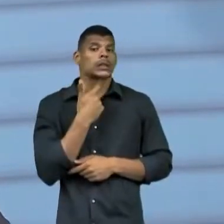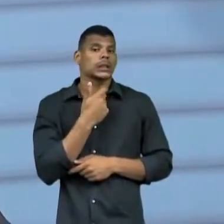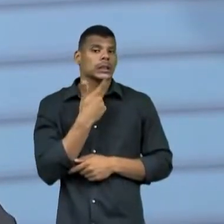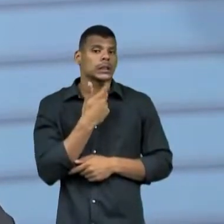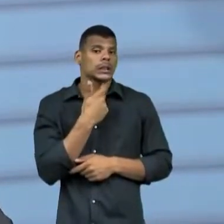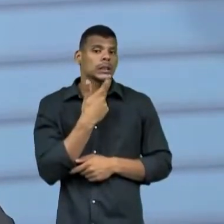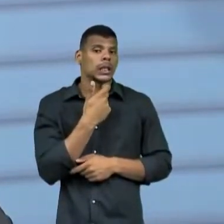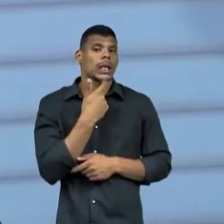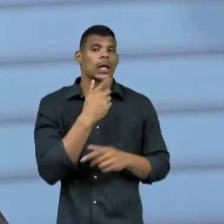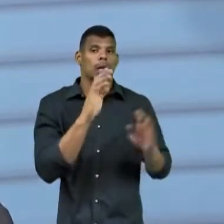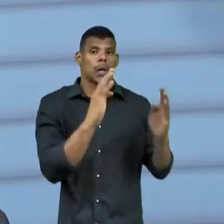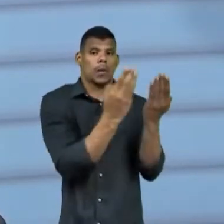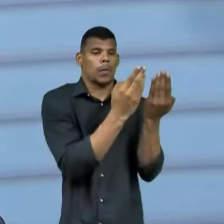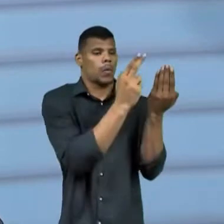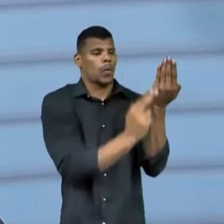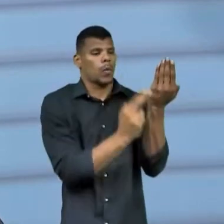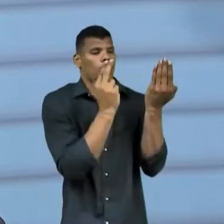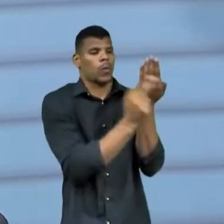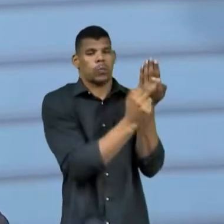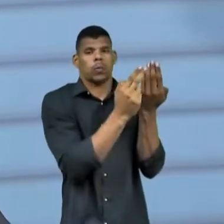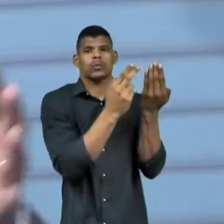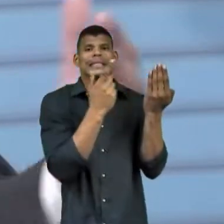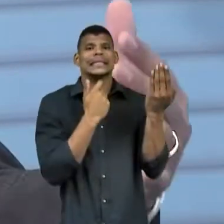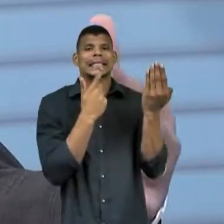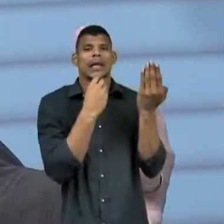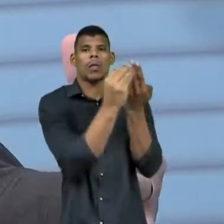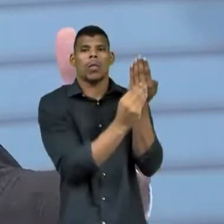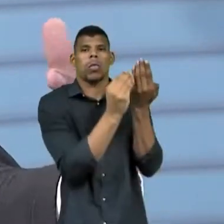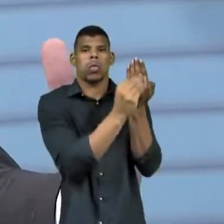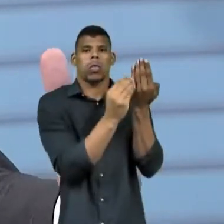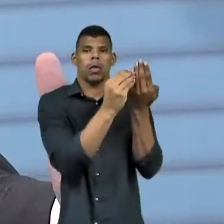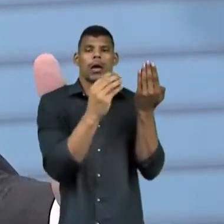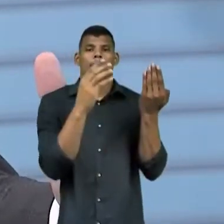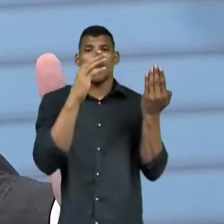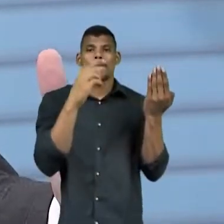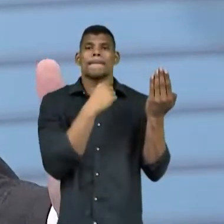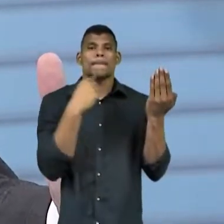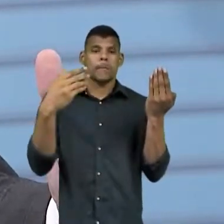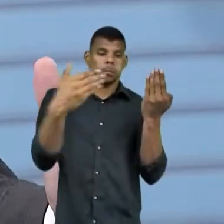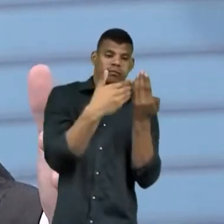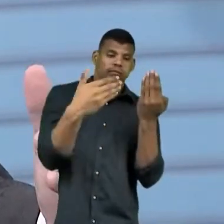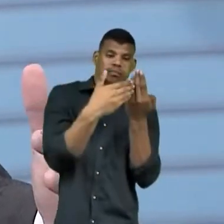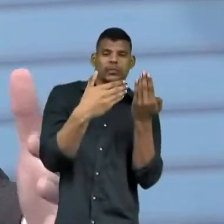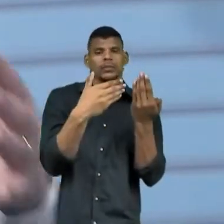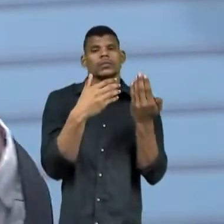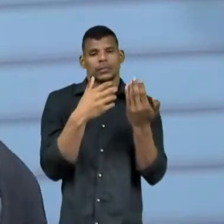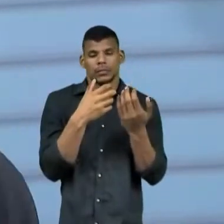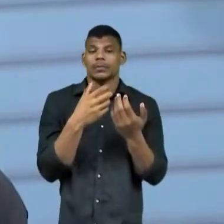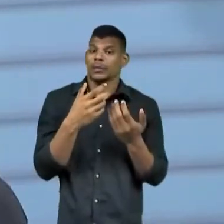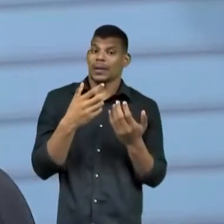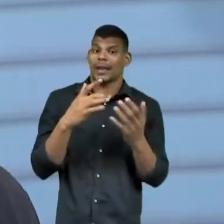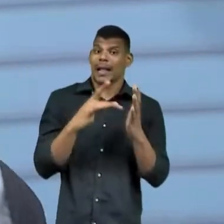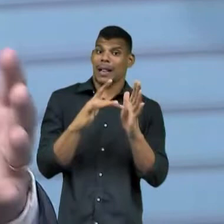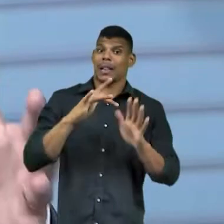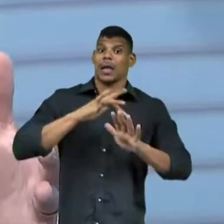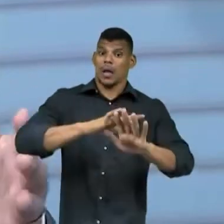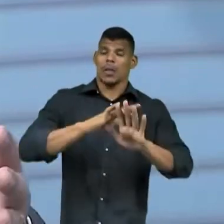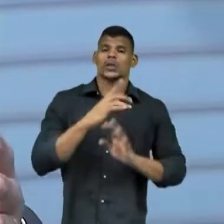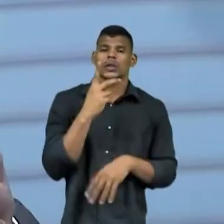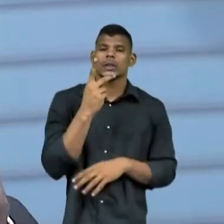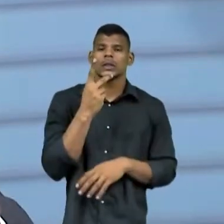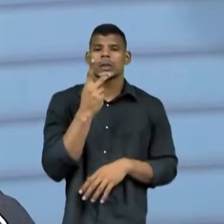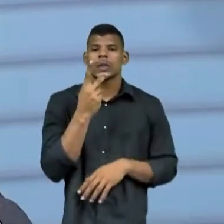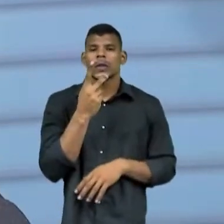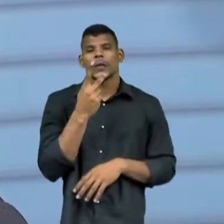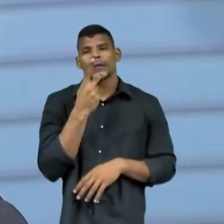portas protegeu para que o Anjo da Morte não entrasse certo essas duas analogias são fortíssimas para que nós possamos entender quando João Batista Diz Eis o